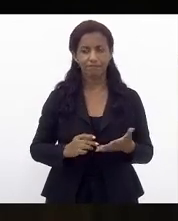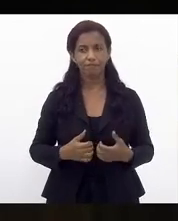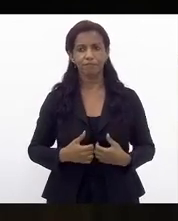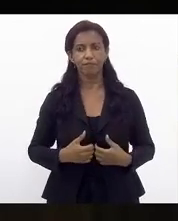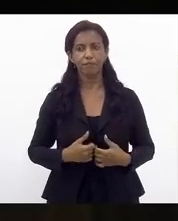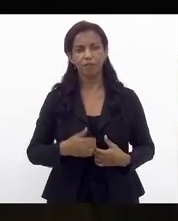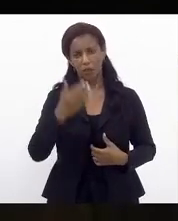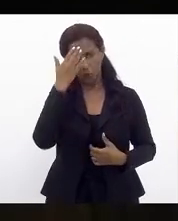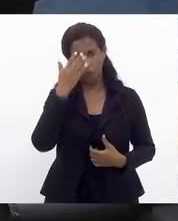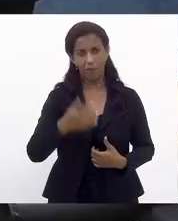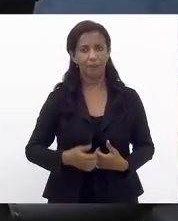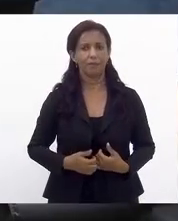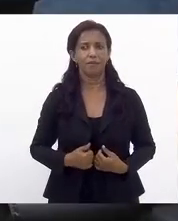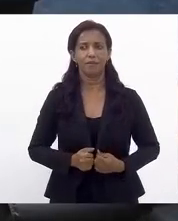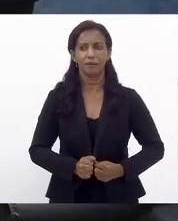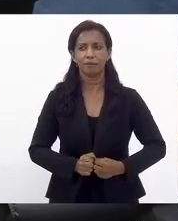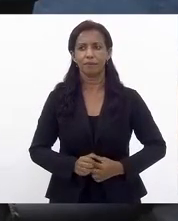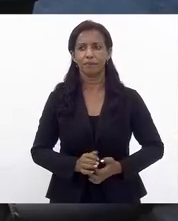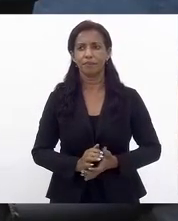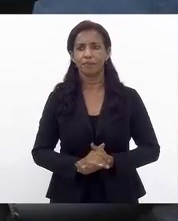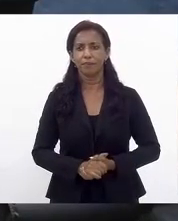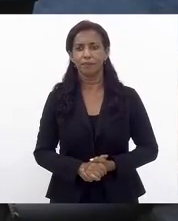e obrigada